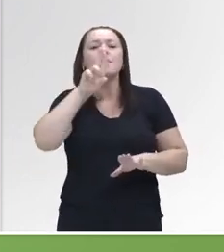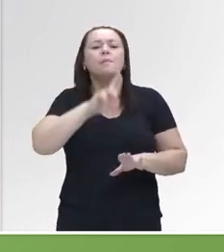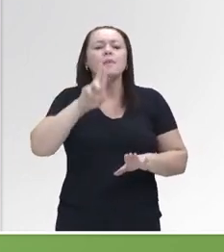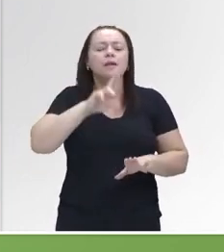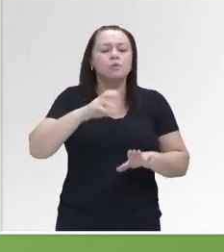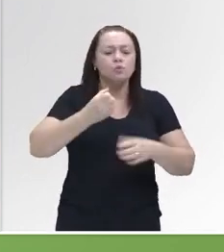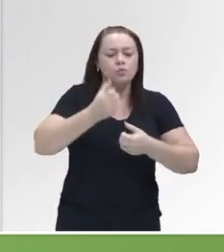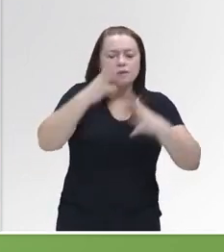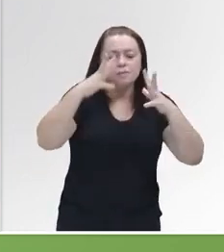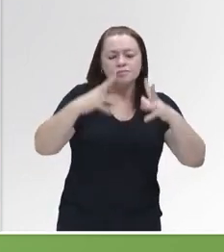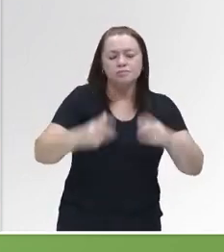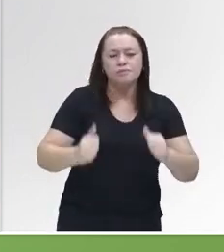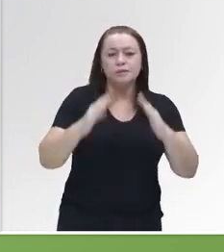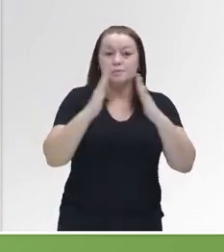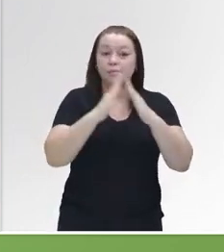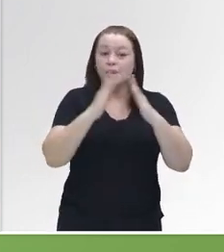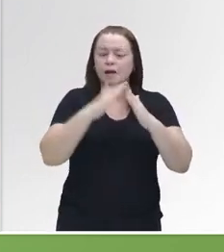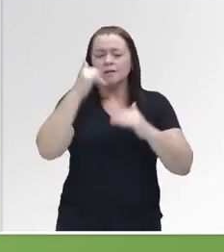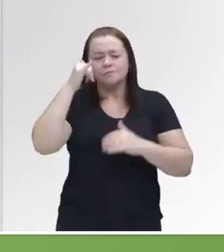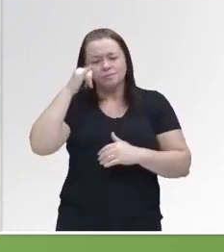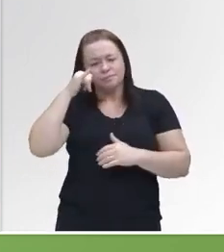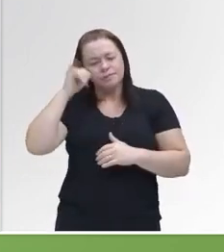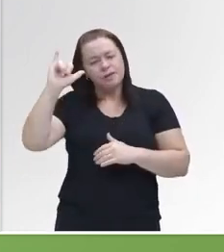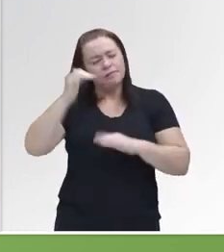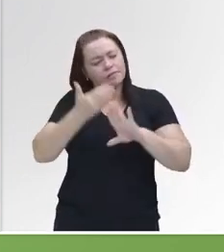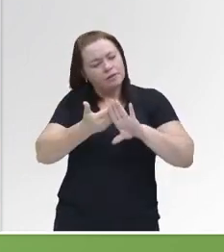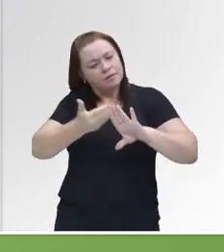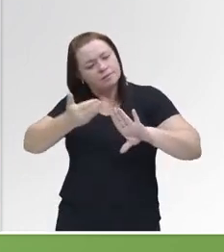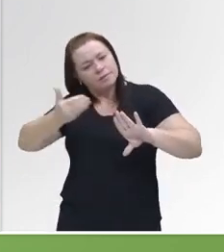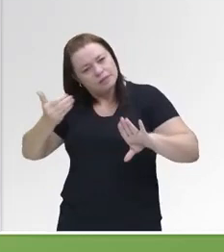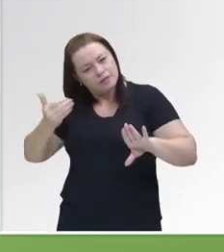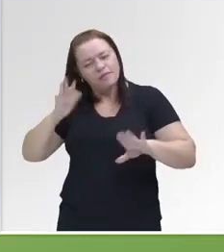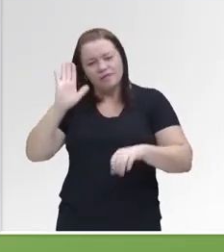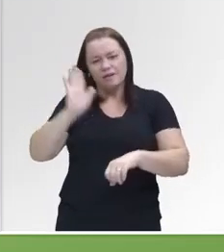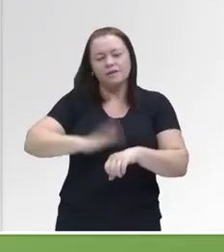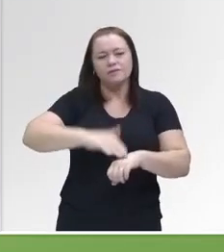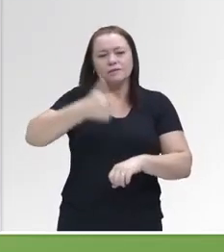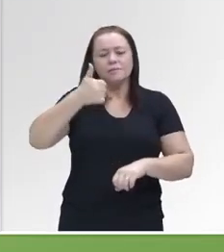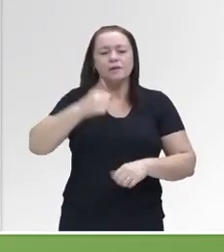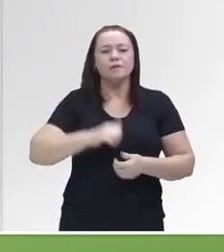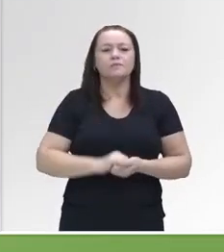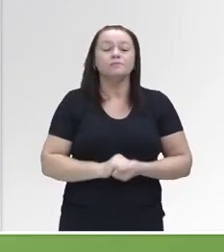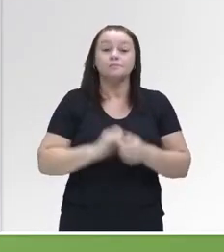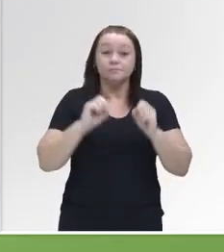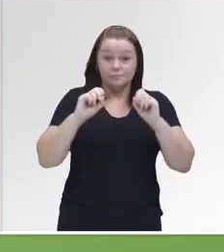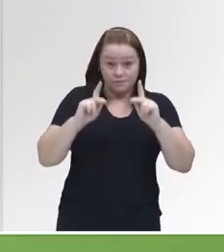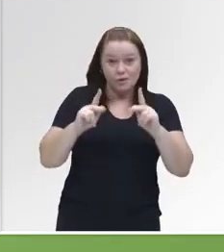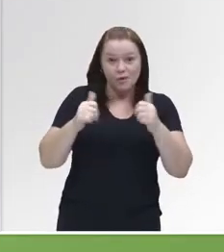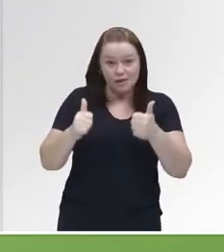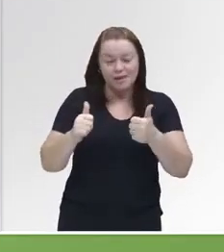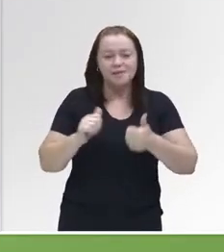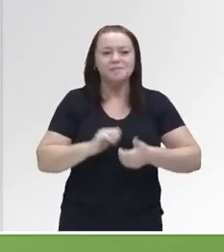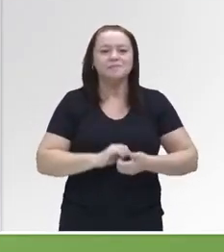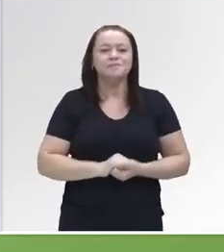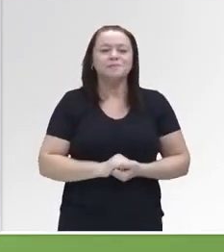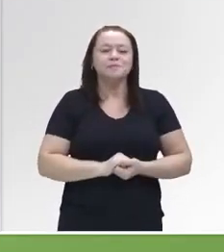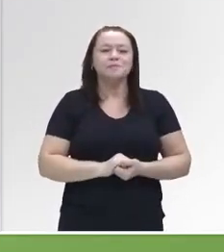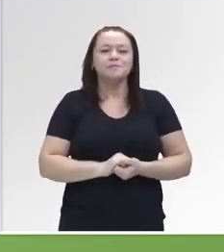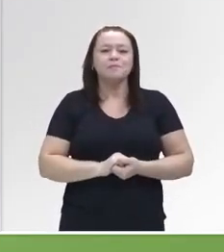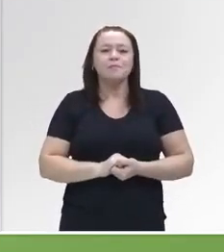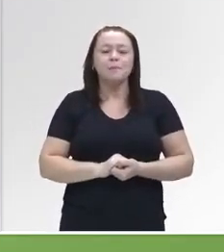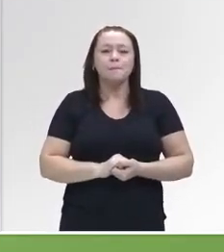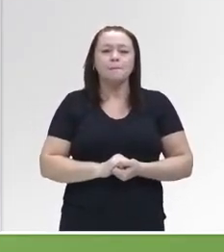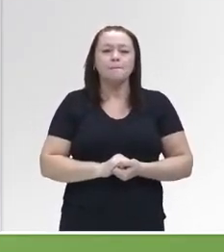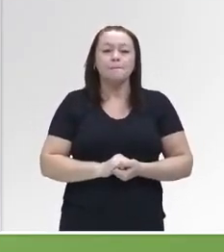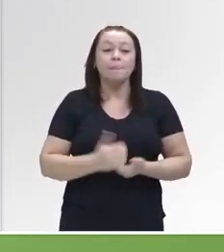várias outras situações. Mantenham-se distante dessas situações. Tá bom, crianças? Vamos